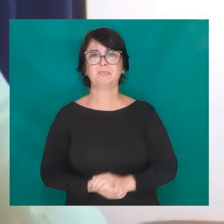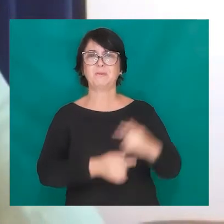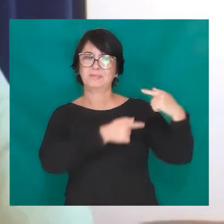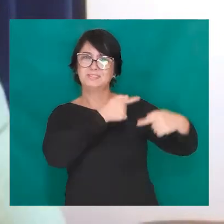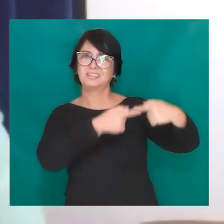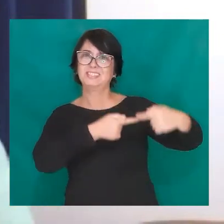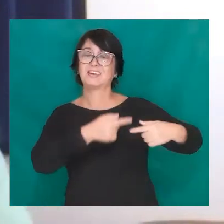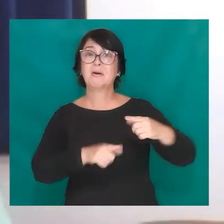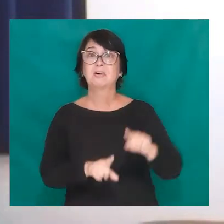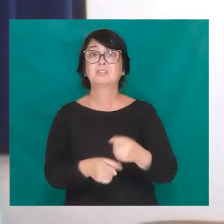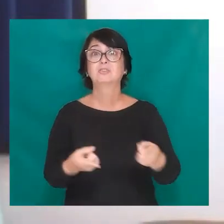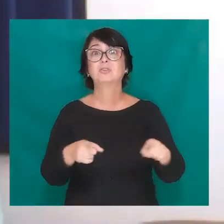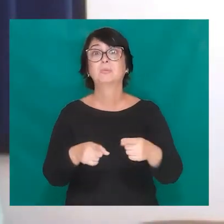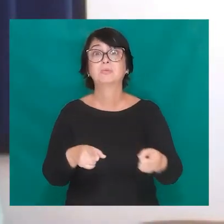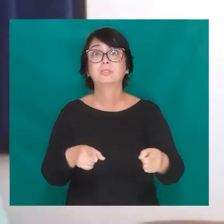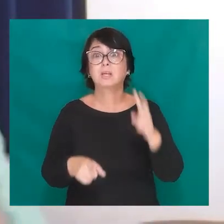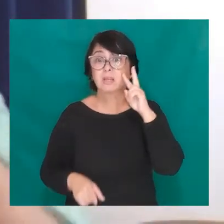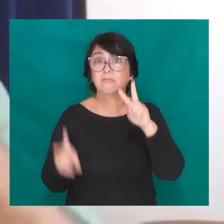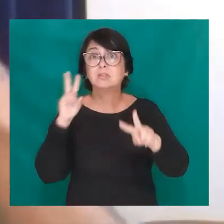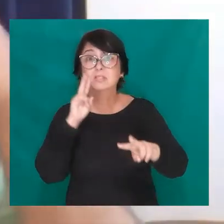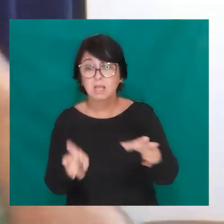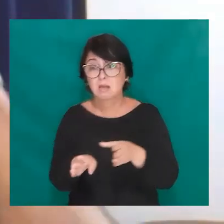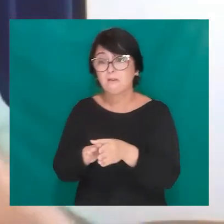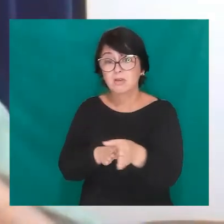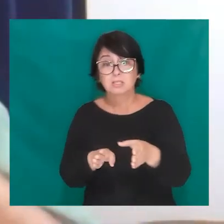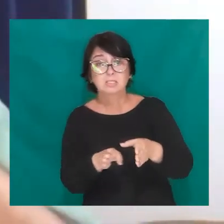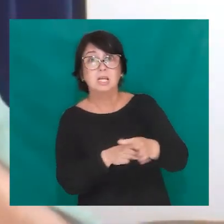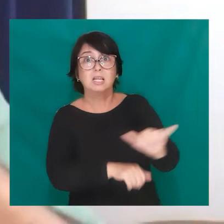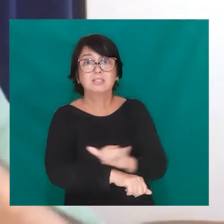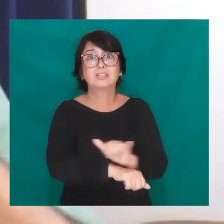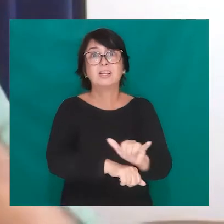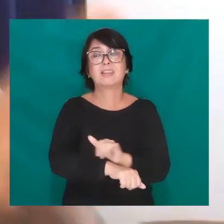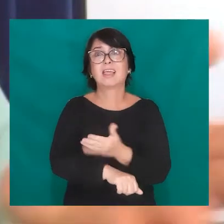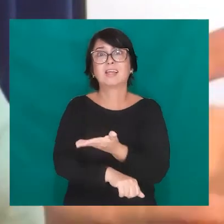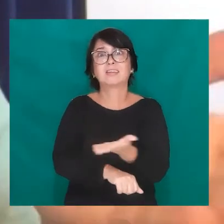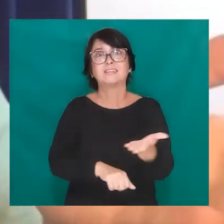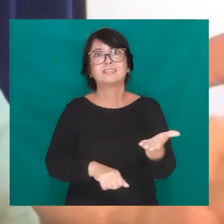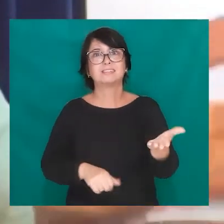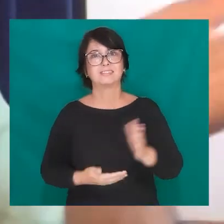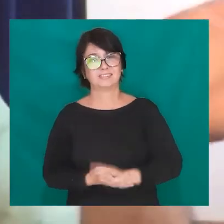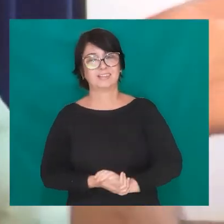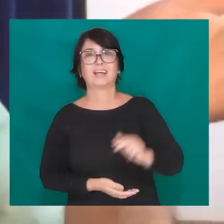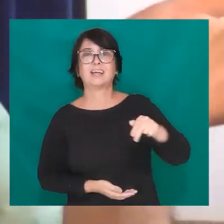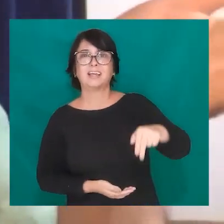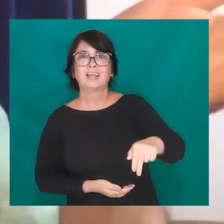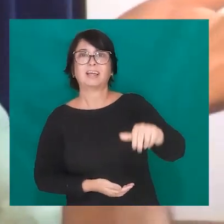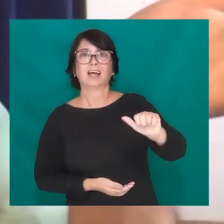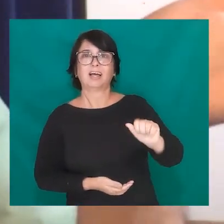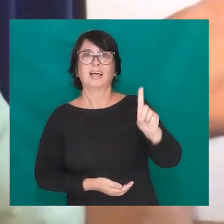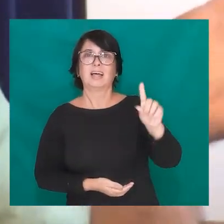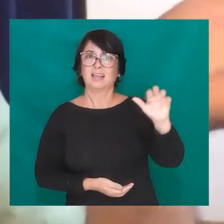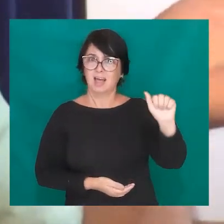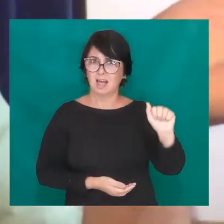hoje, de músicos que passaram por esse crivo. E muito legal saber da tua história da Nádia Boulanger, porque a Nádia Boulanger foi professora do Astor Piazzolla,